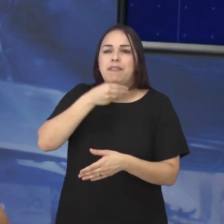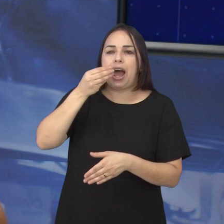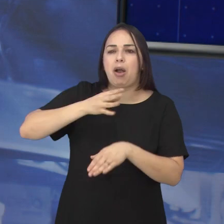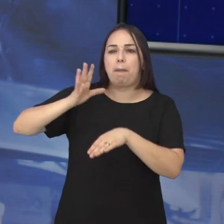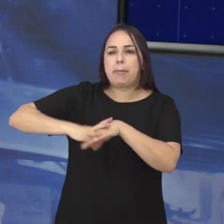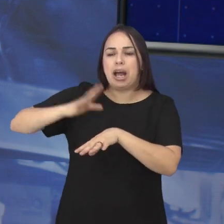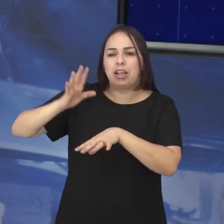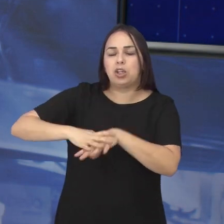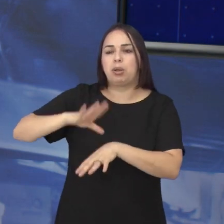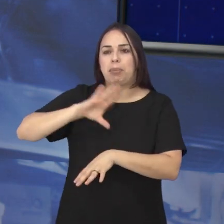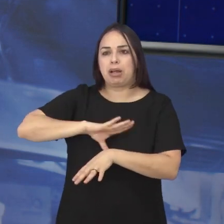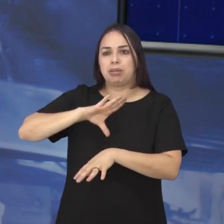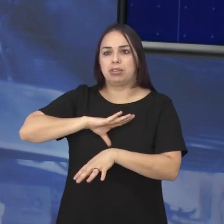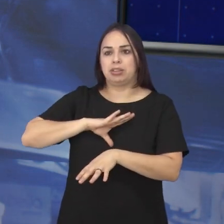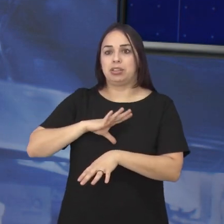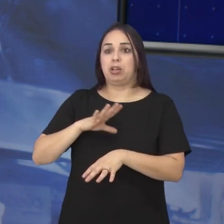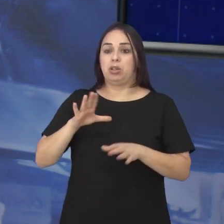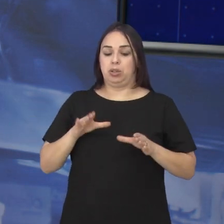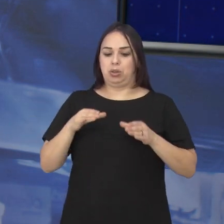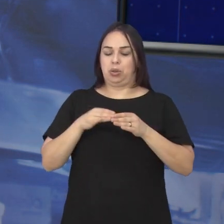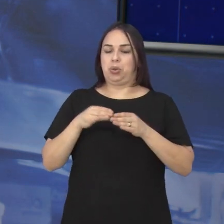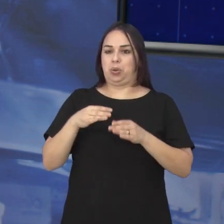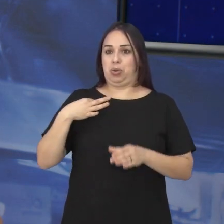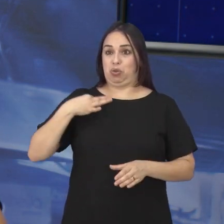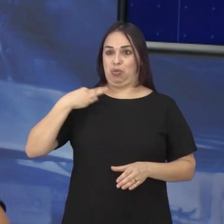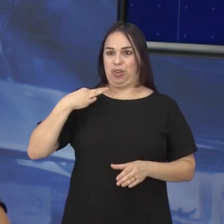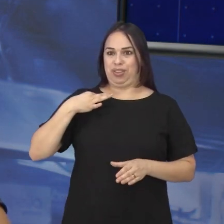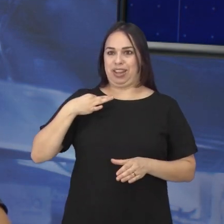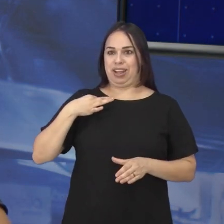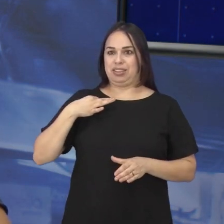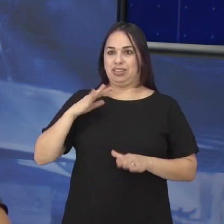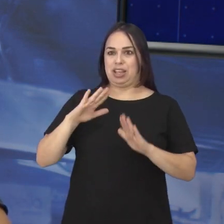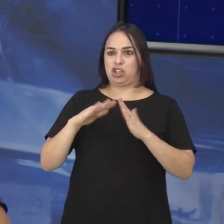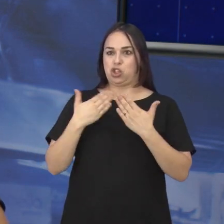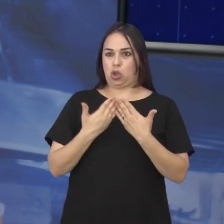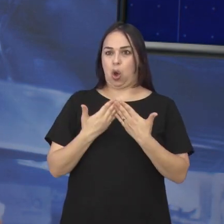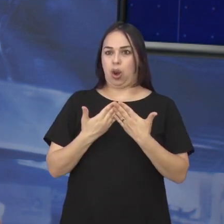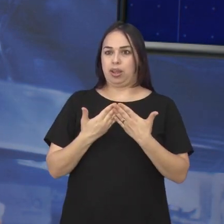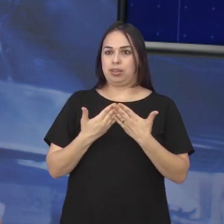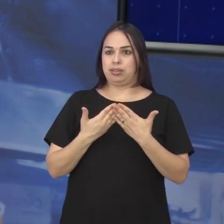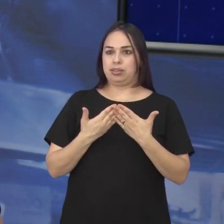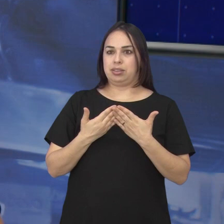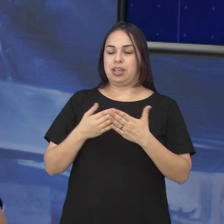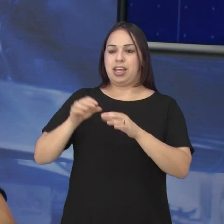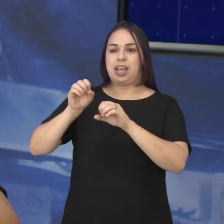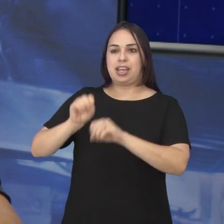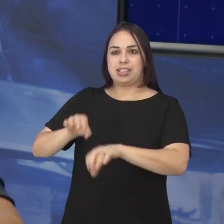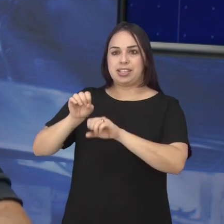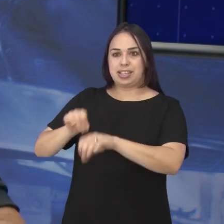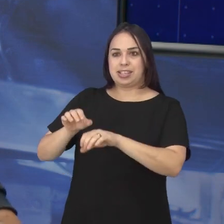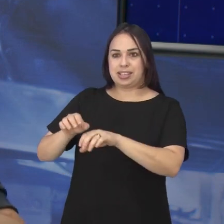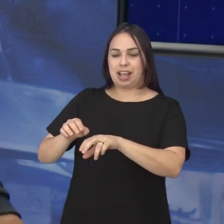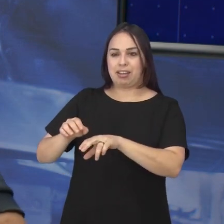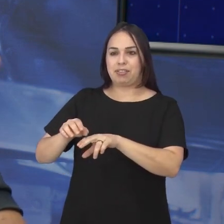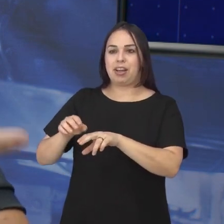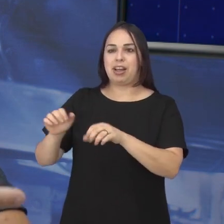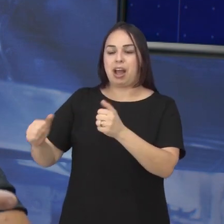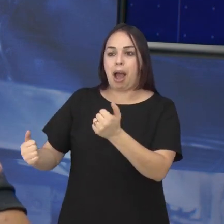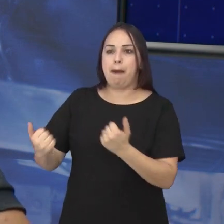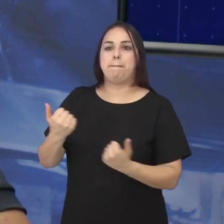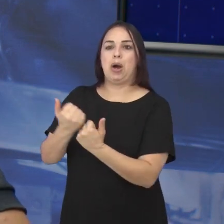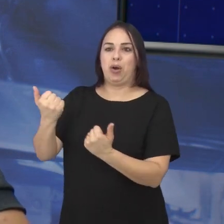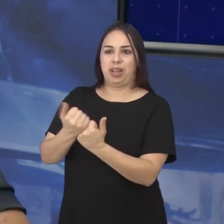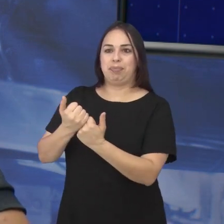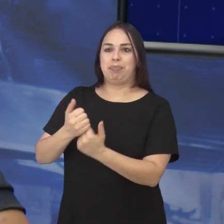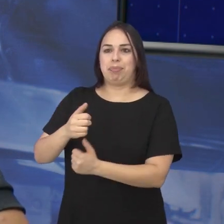gente trabalhou com um grupo de voluntariado, por exemplo, na escola, num programa no qual os nossos alunos ministravam oficinas de reforço para os